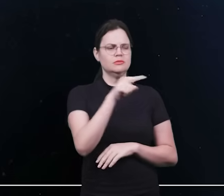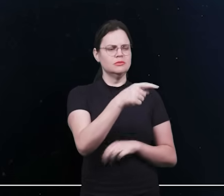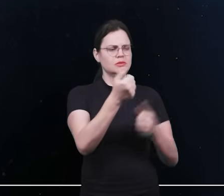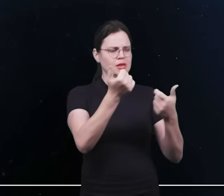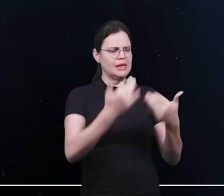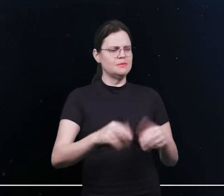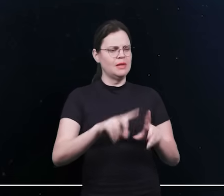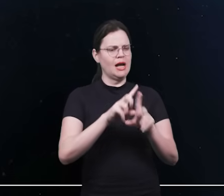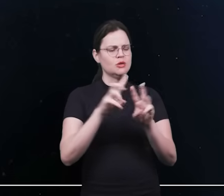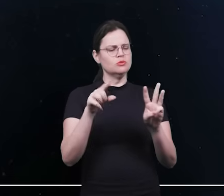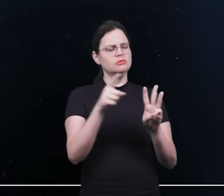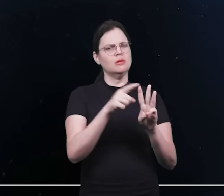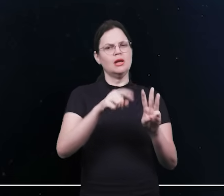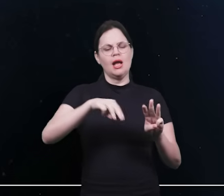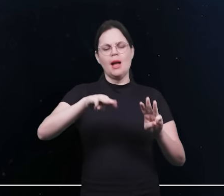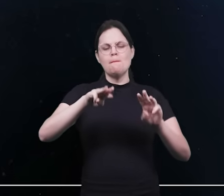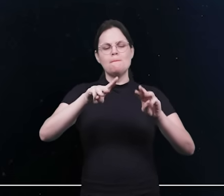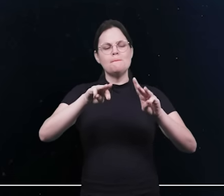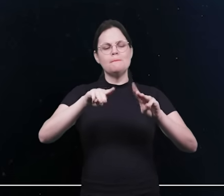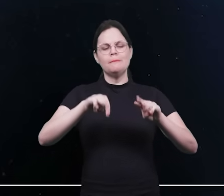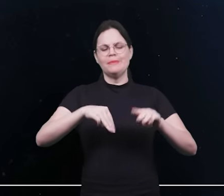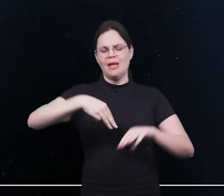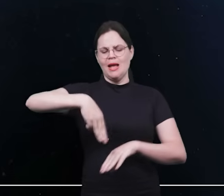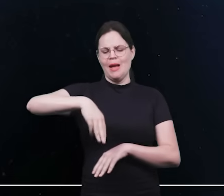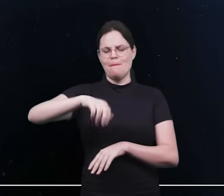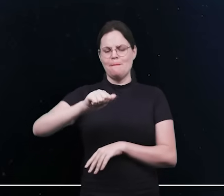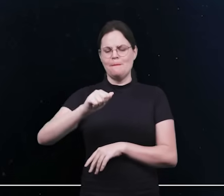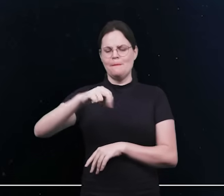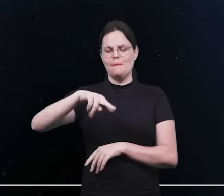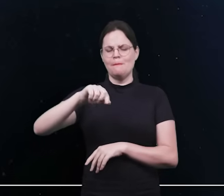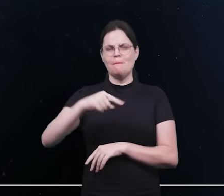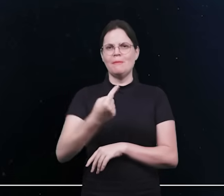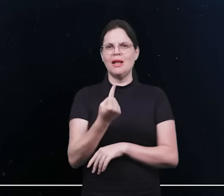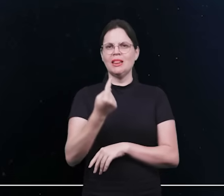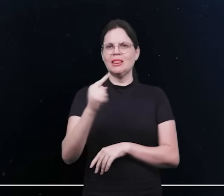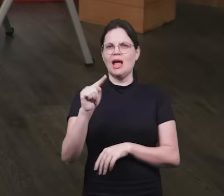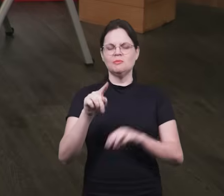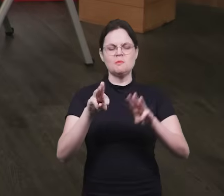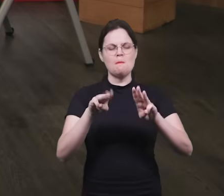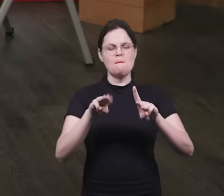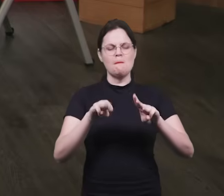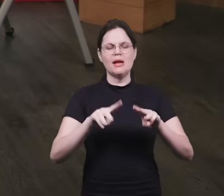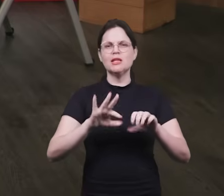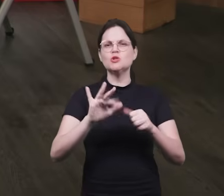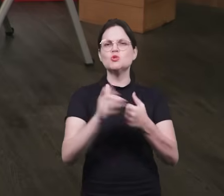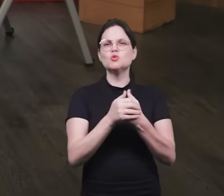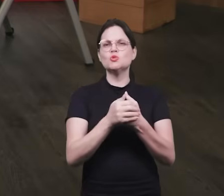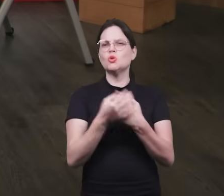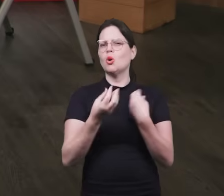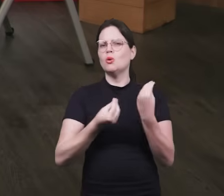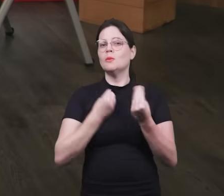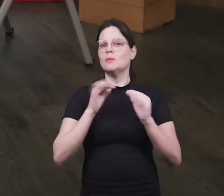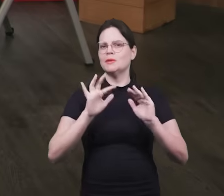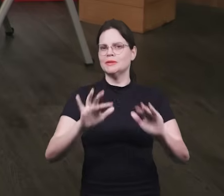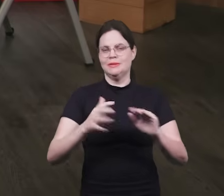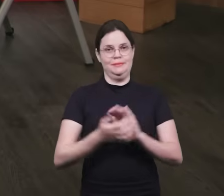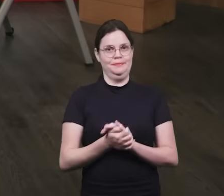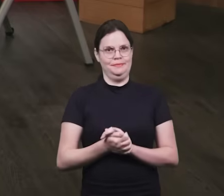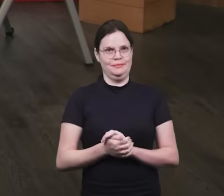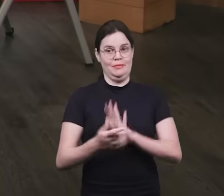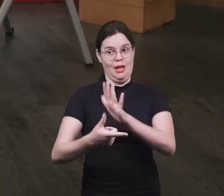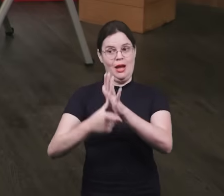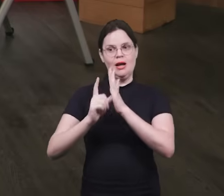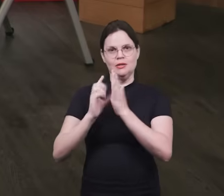o maná escondido, pastor Júlio. O que seria isso aqui na palavra? Que promessa é essa? Bem, antes de